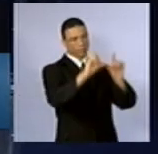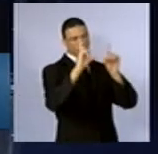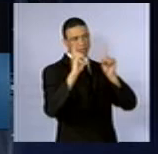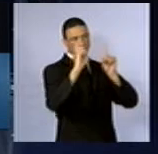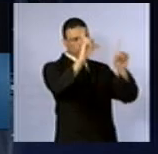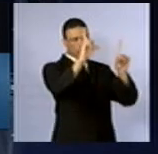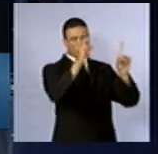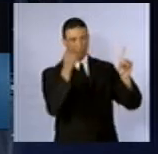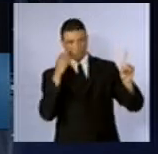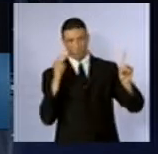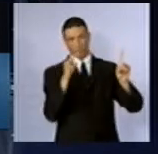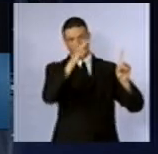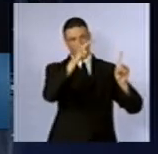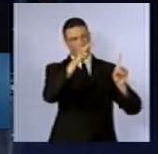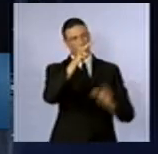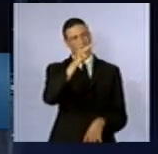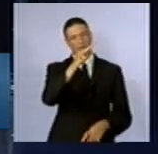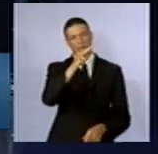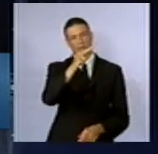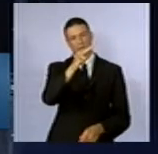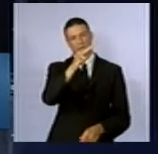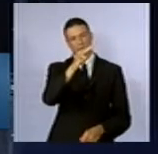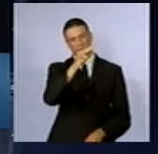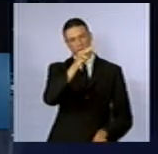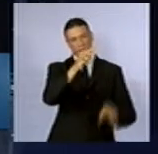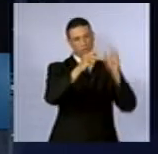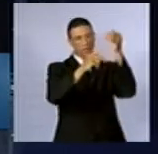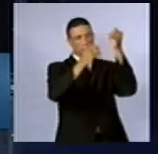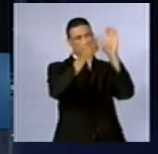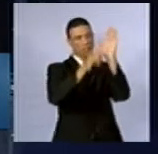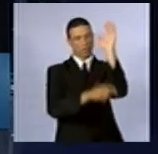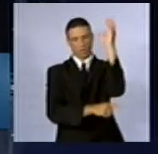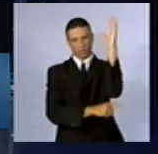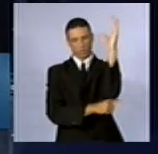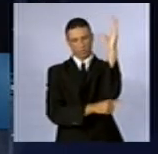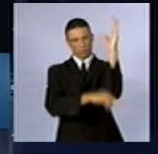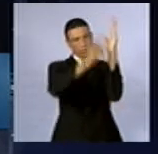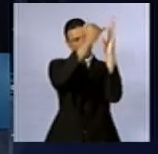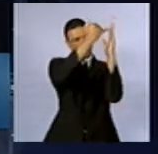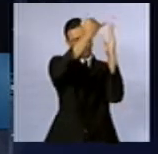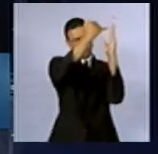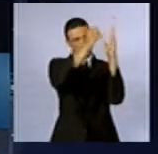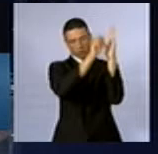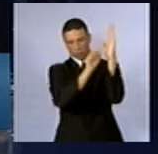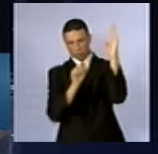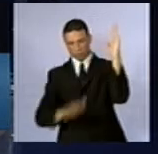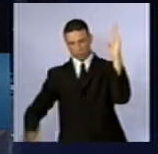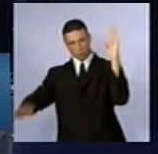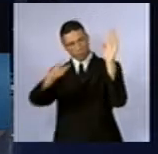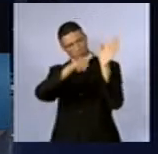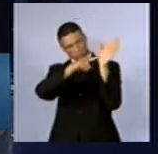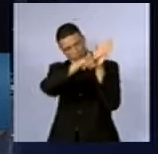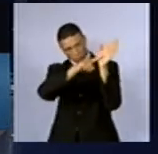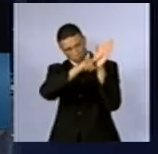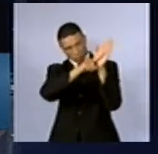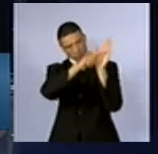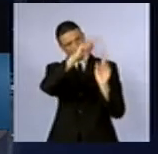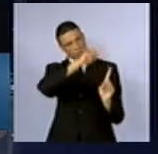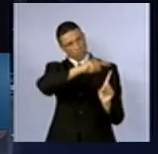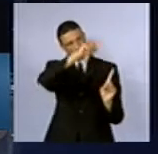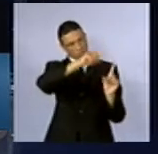com a configuração do sistema de transmissão da linha, embaixo os resultados. Todas as análises foram sempre